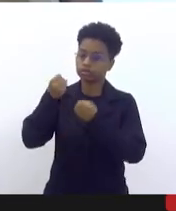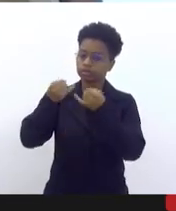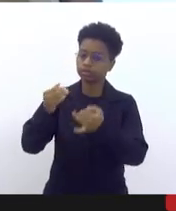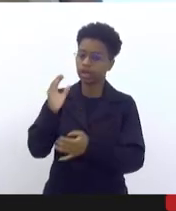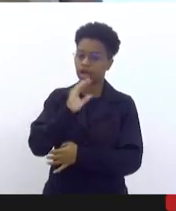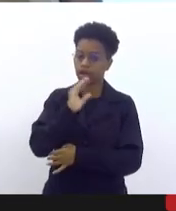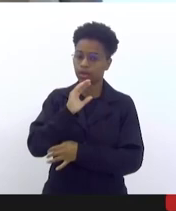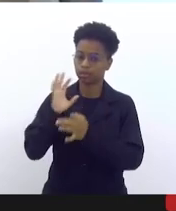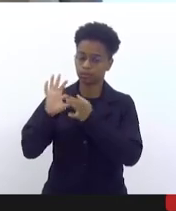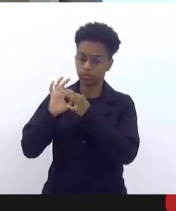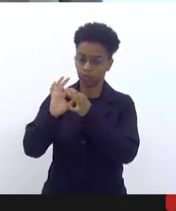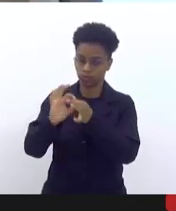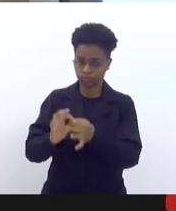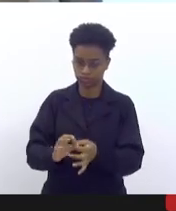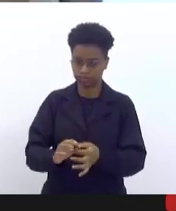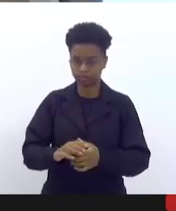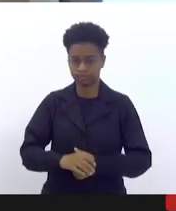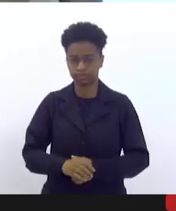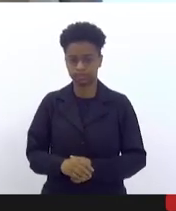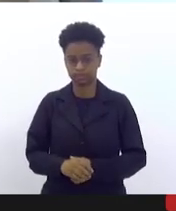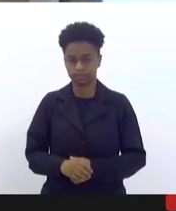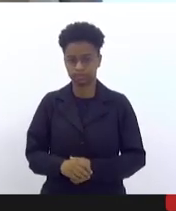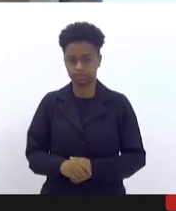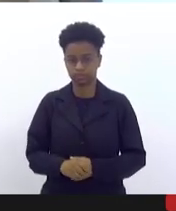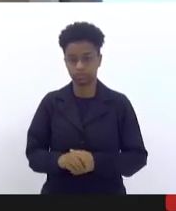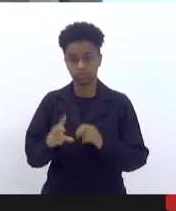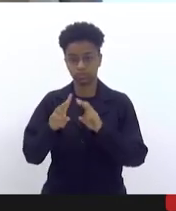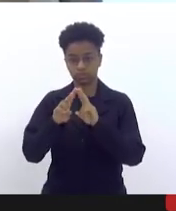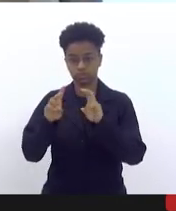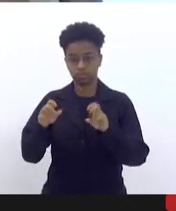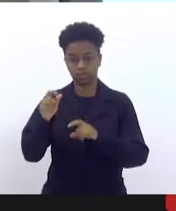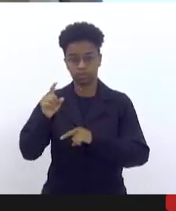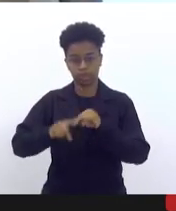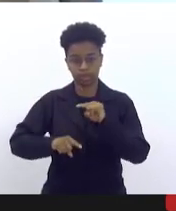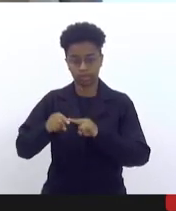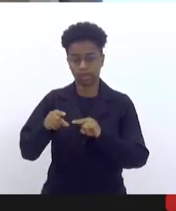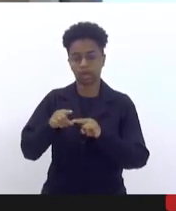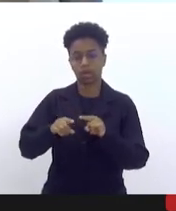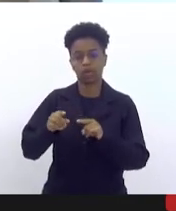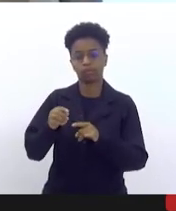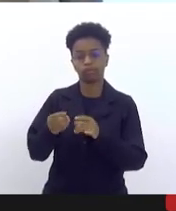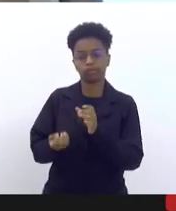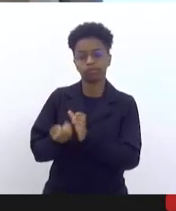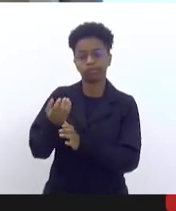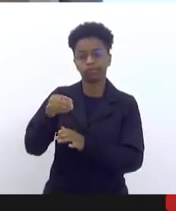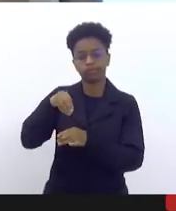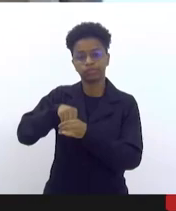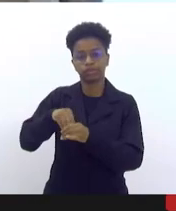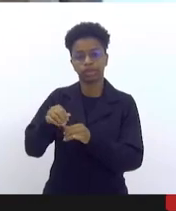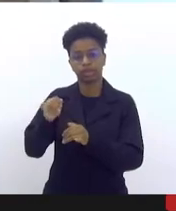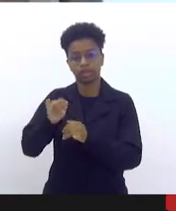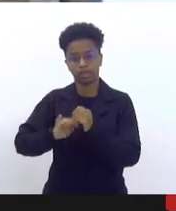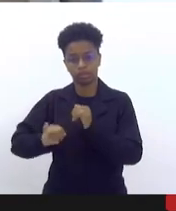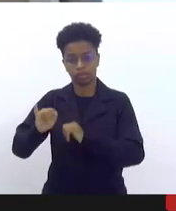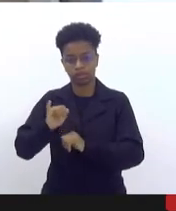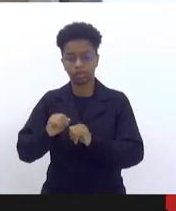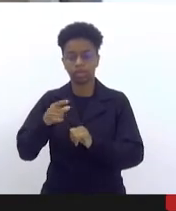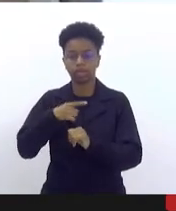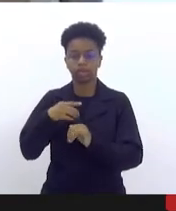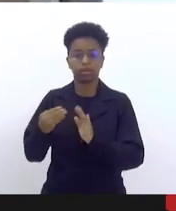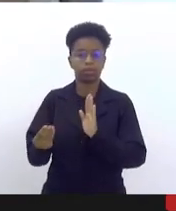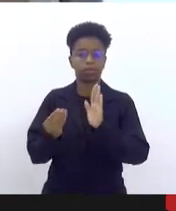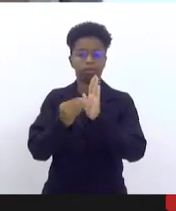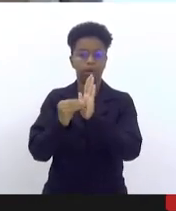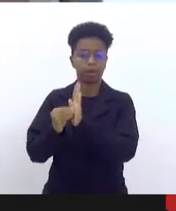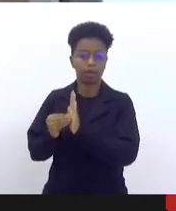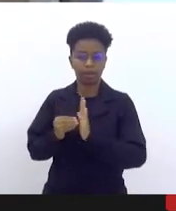rápida contextualização né sobre a substância sintéticas que tem recebido um nome genérico de novas drogas